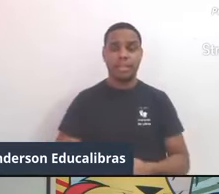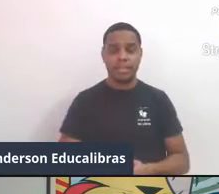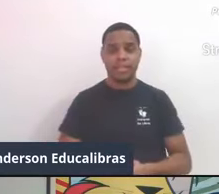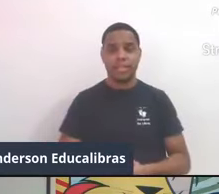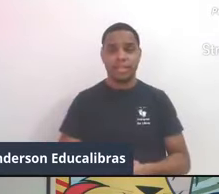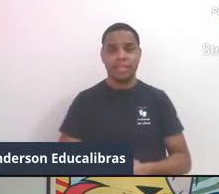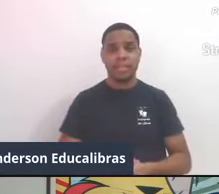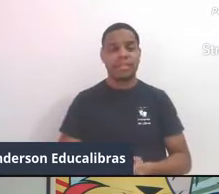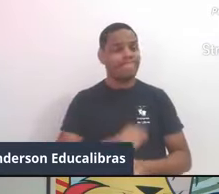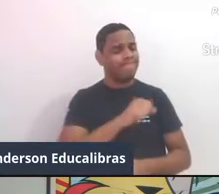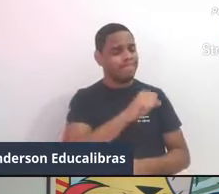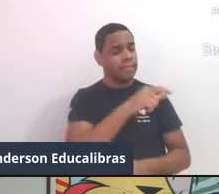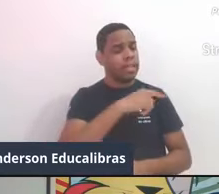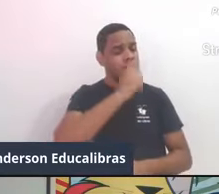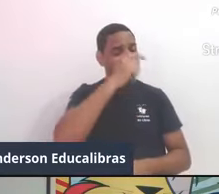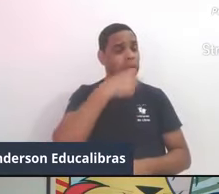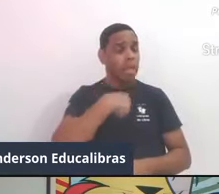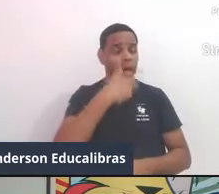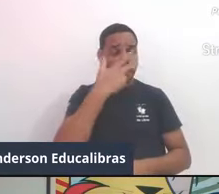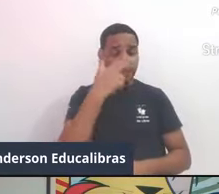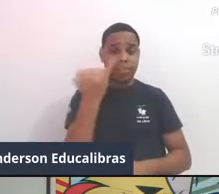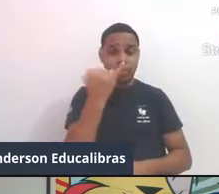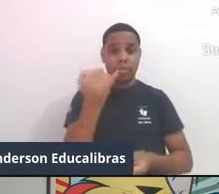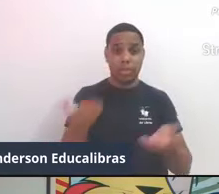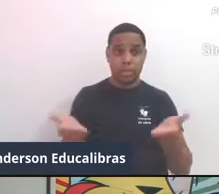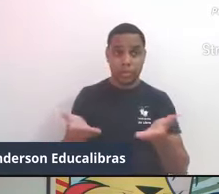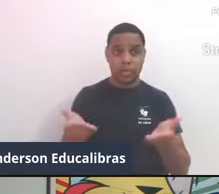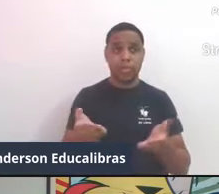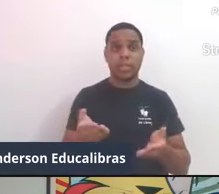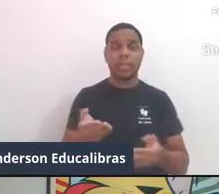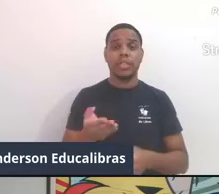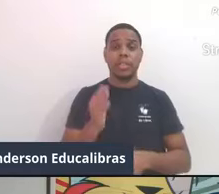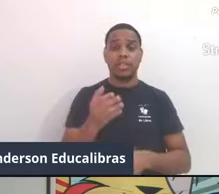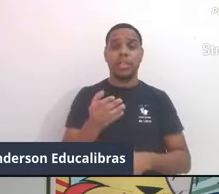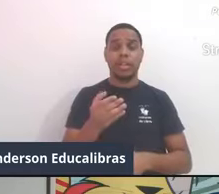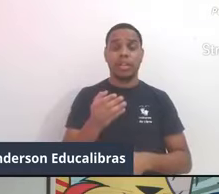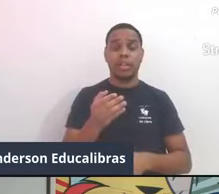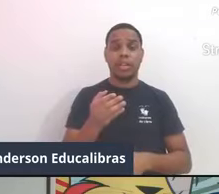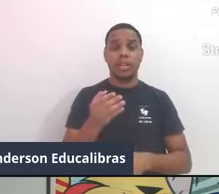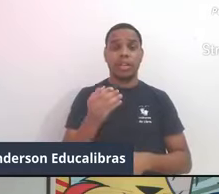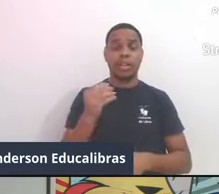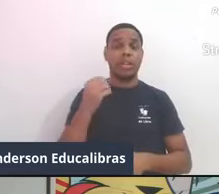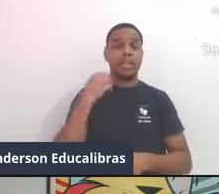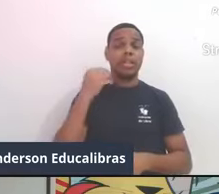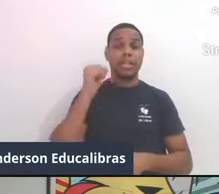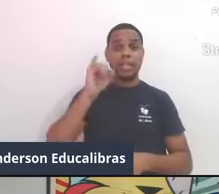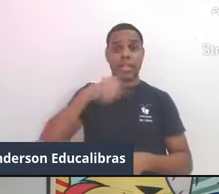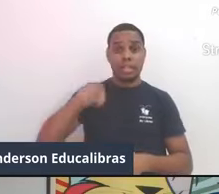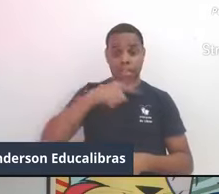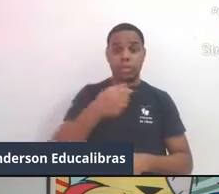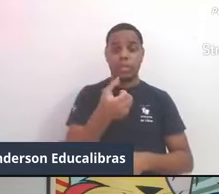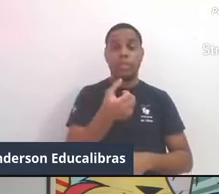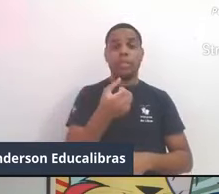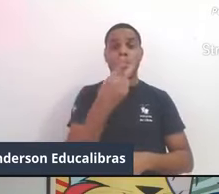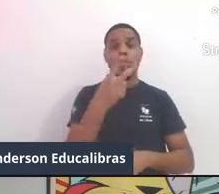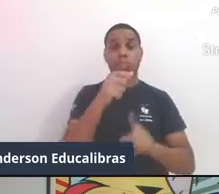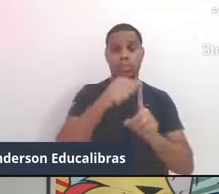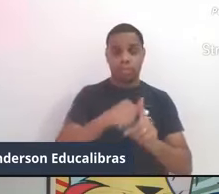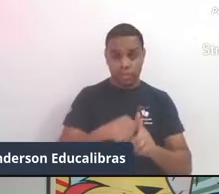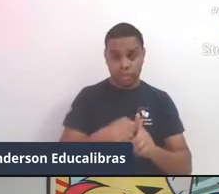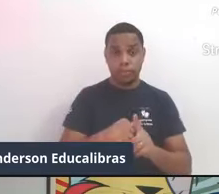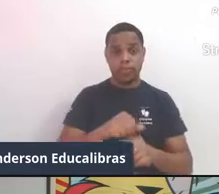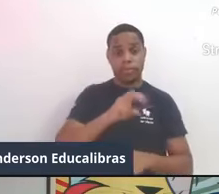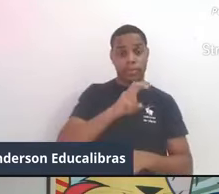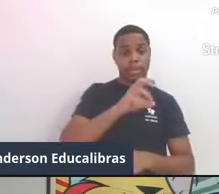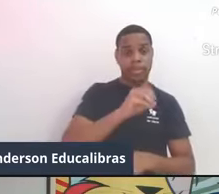eu acho que tem um ponto importante, assim, nós estamos no Itaú há mais de 60 dias, com mais de 50% dos funcionários em